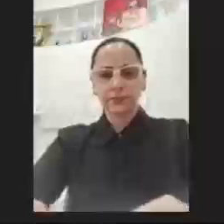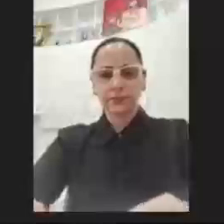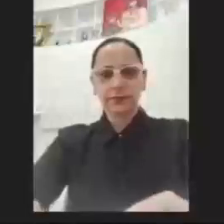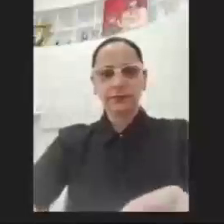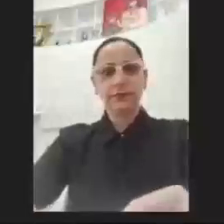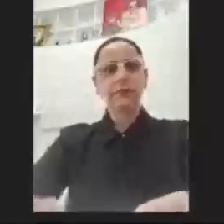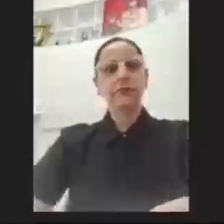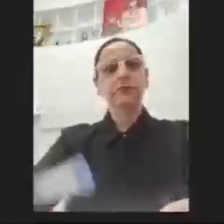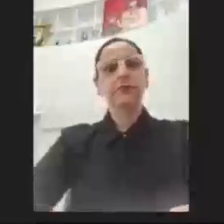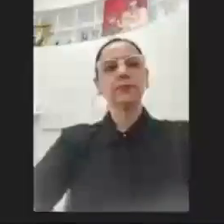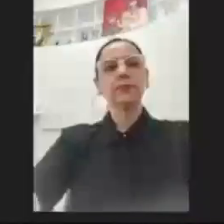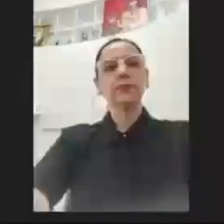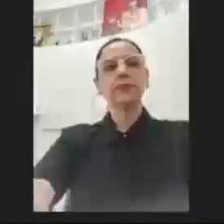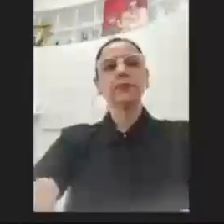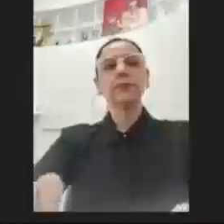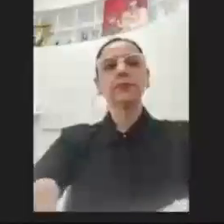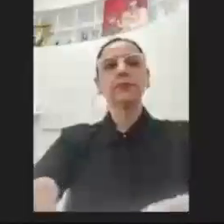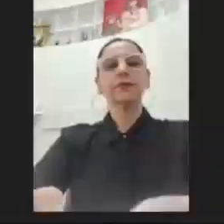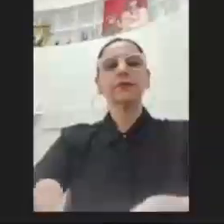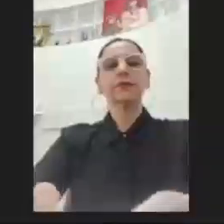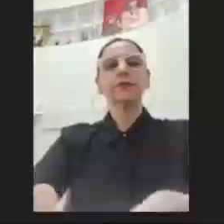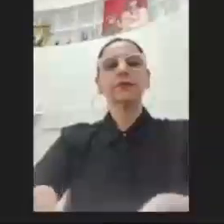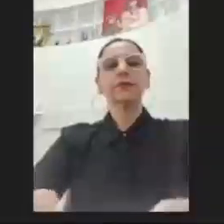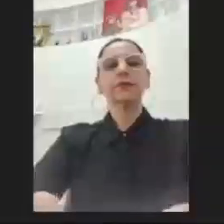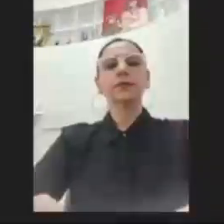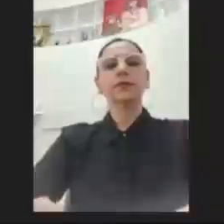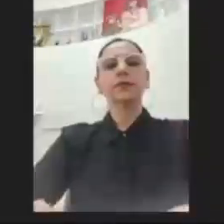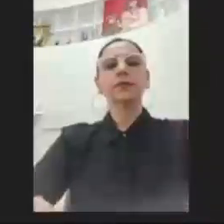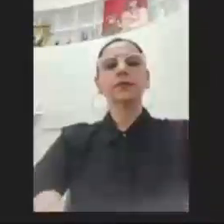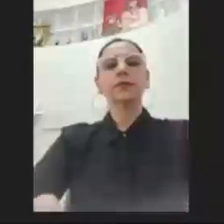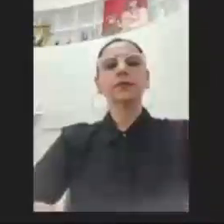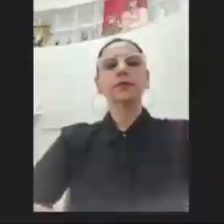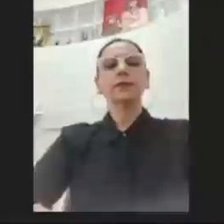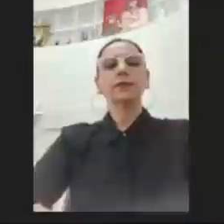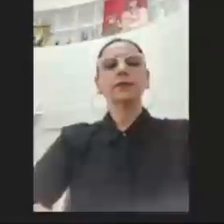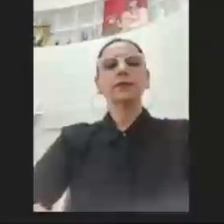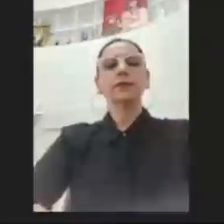mas tem algumas coisas aqui que eu acho importante a gente comentar.